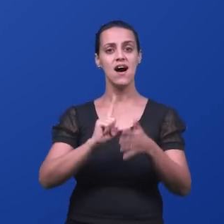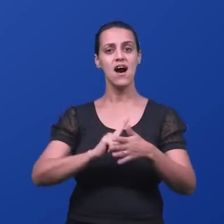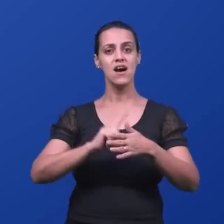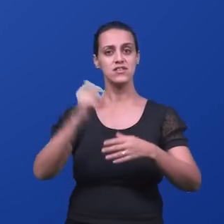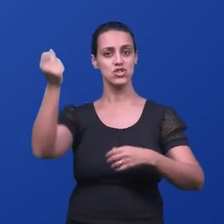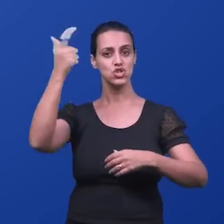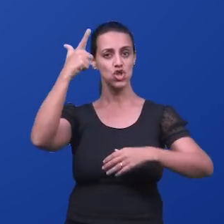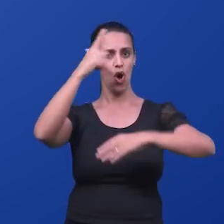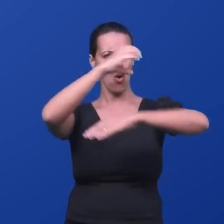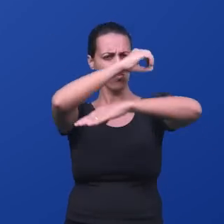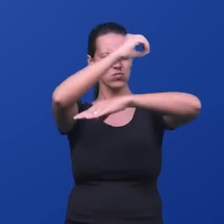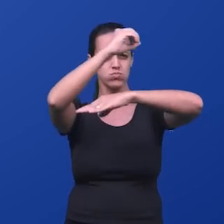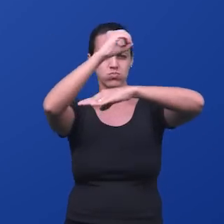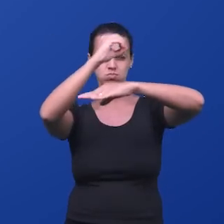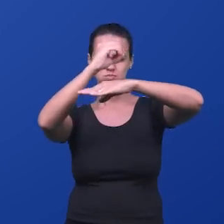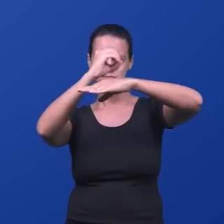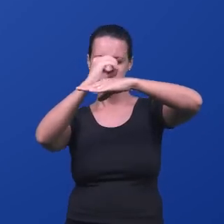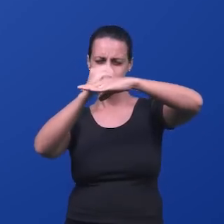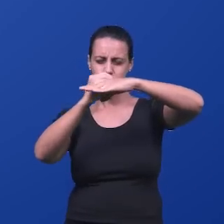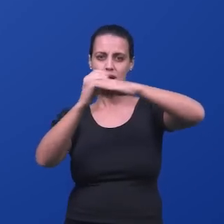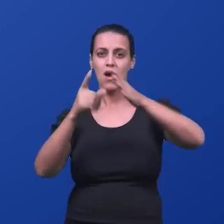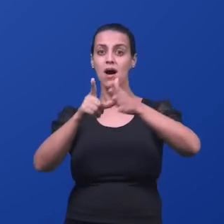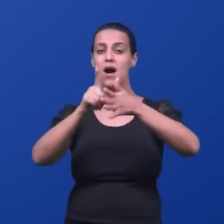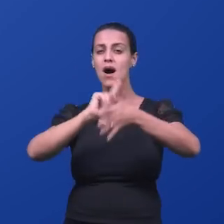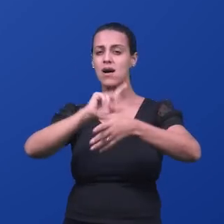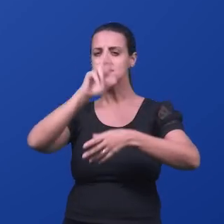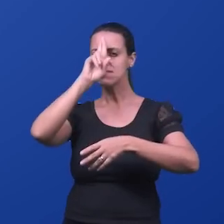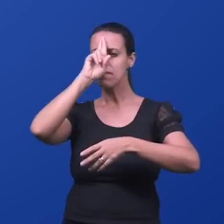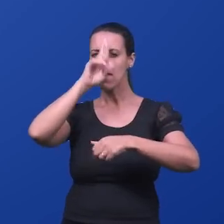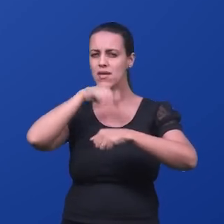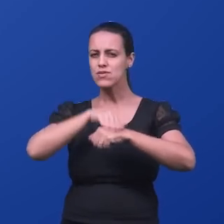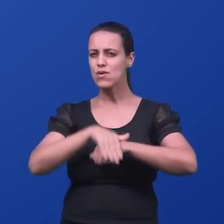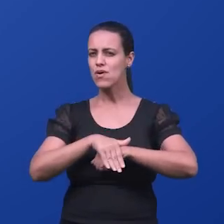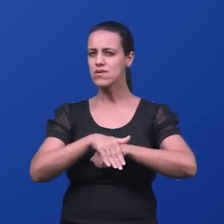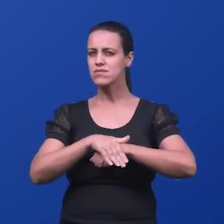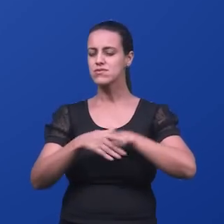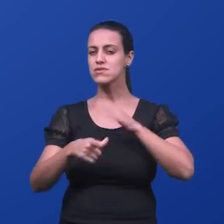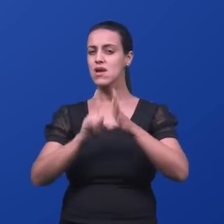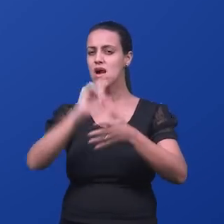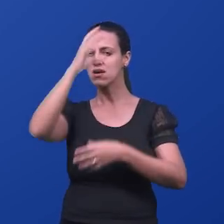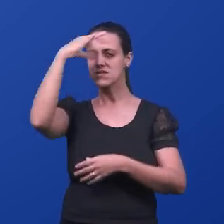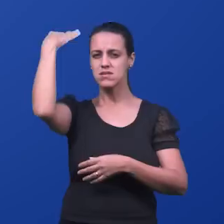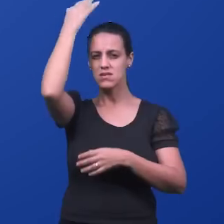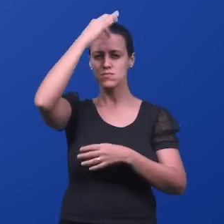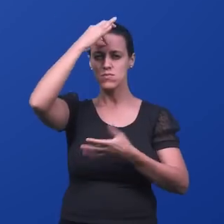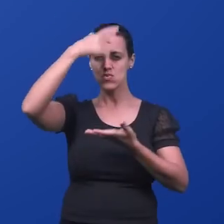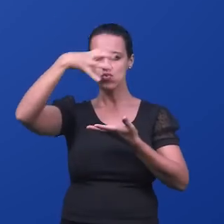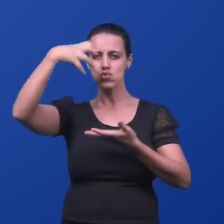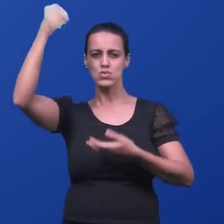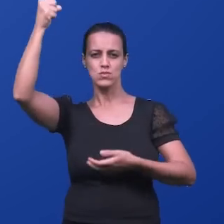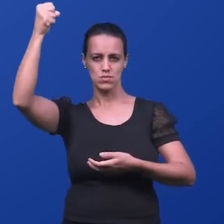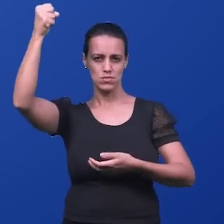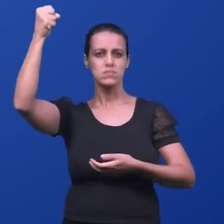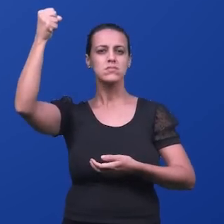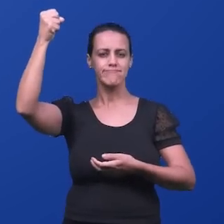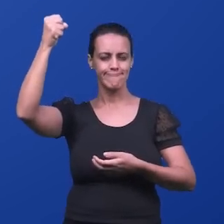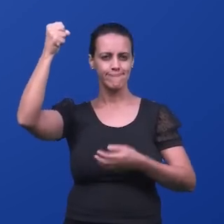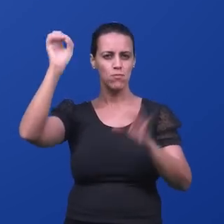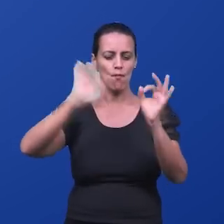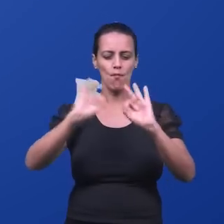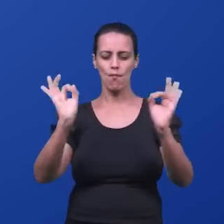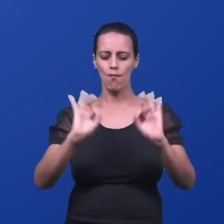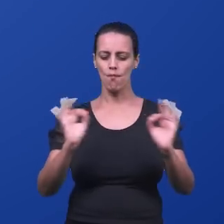ponha, antes da meia-noite, antes que o Espírito Santo se retire deste mundo e não